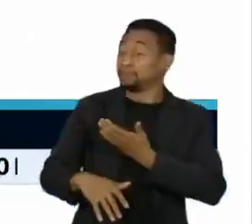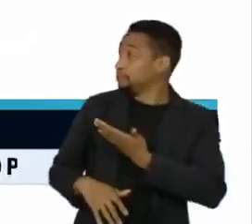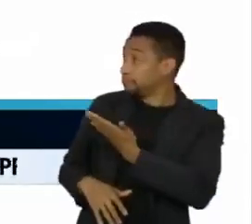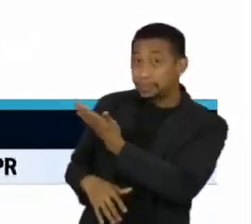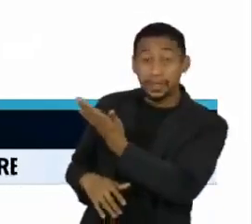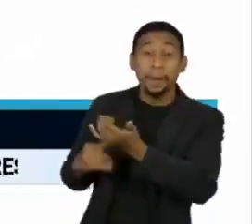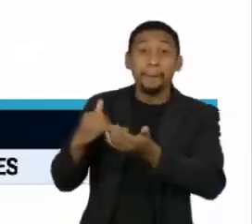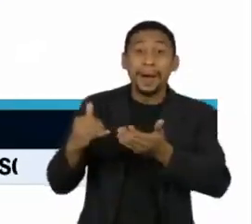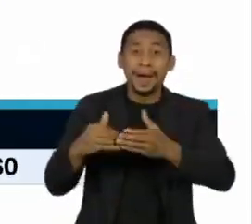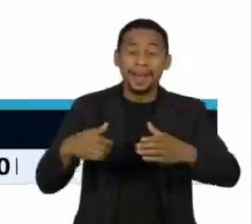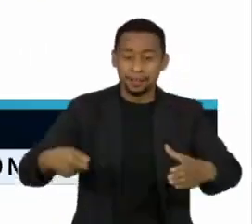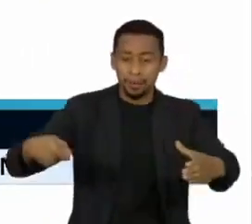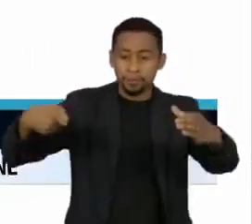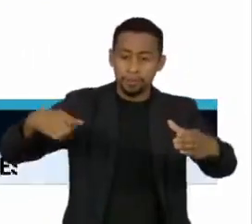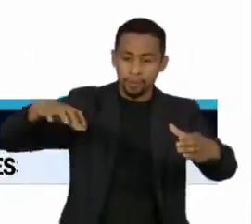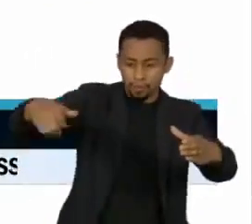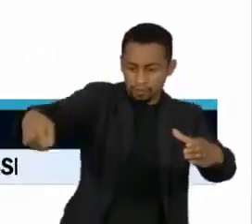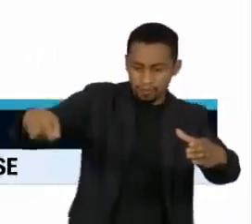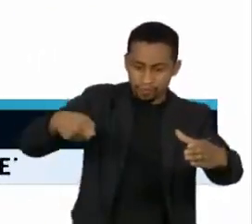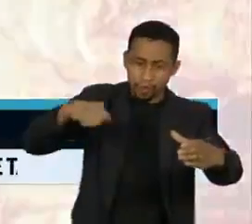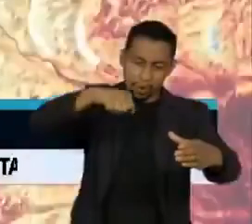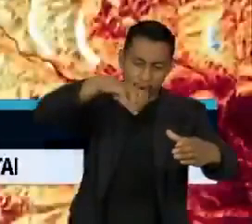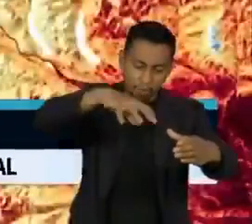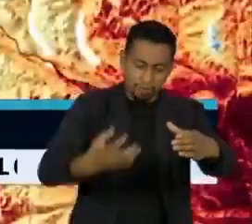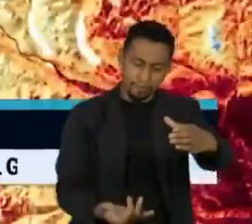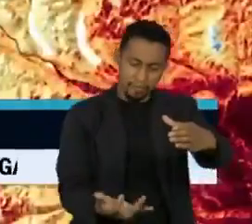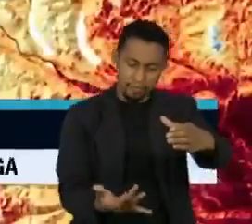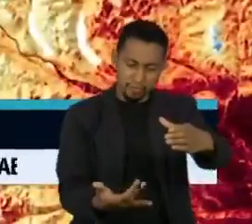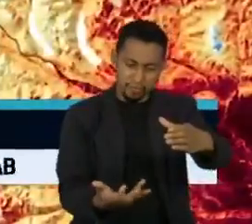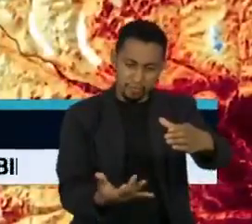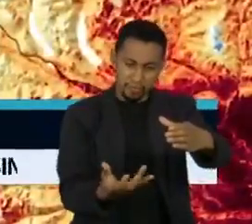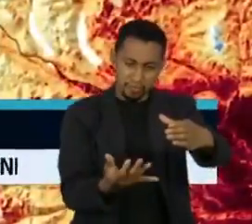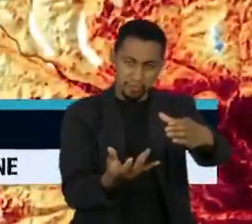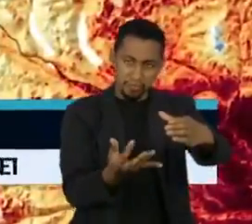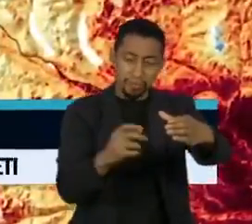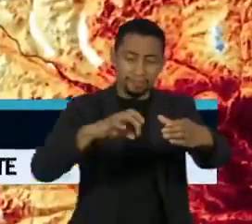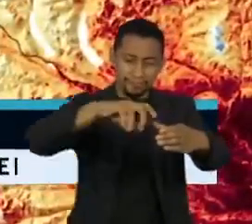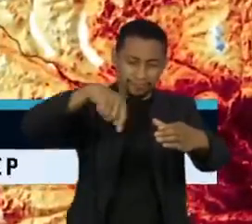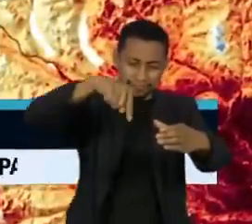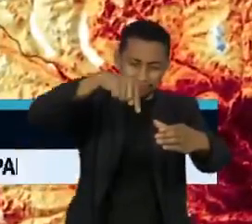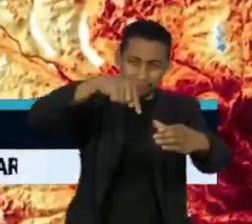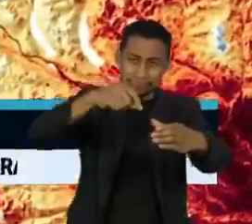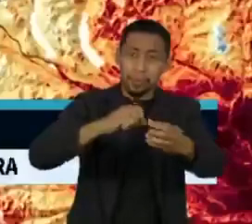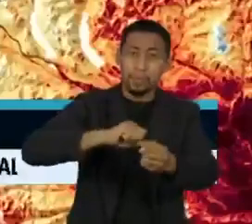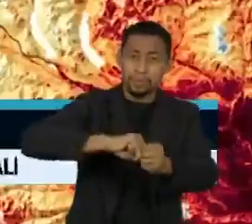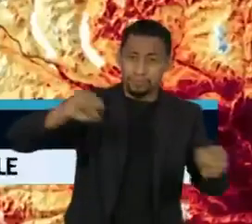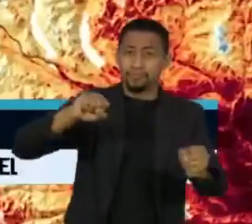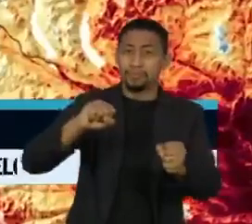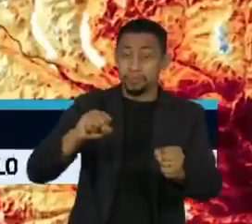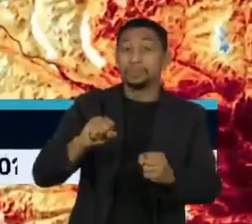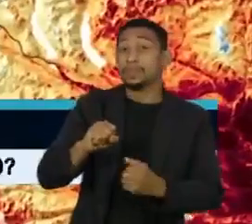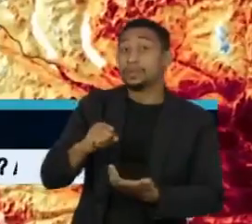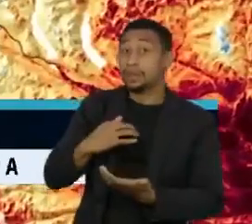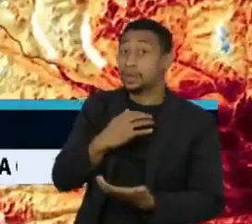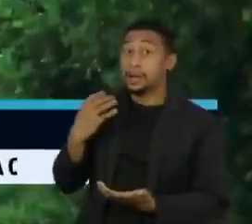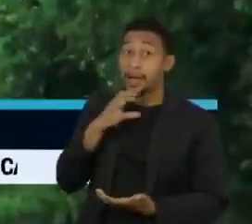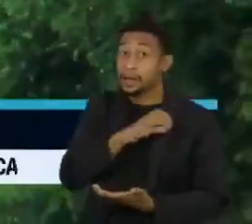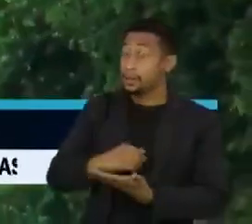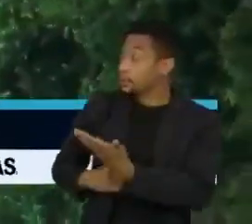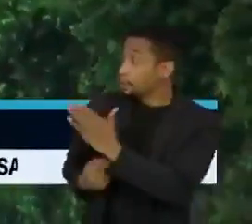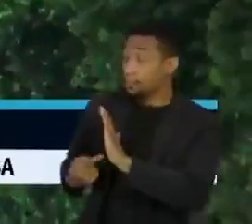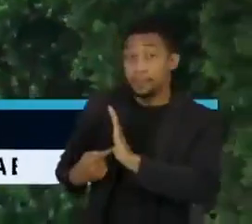semelhante a uma tampa de panela, tem elevado a temperatura em outras regiões da América do Norte, como mostra esse